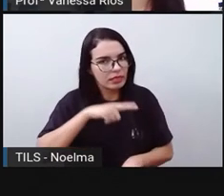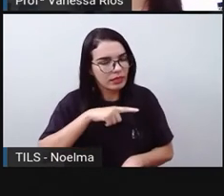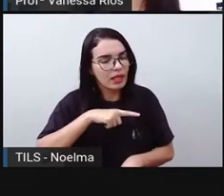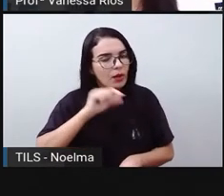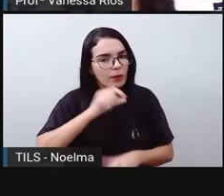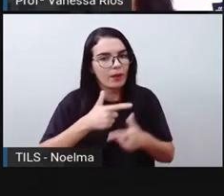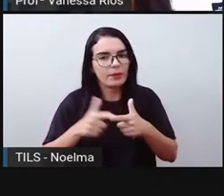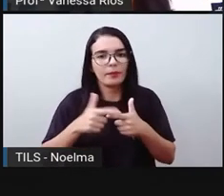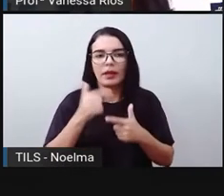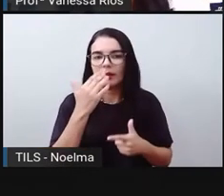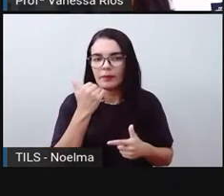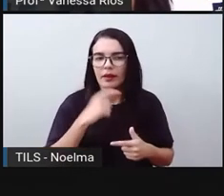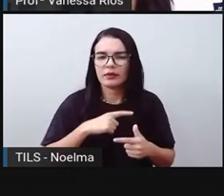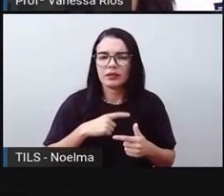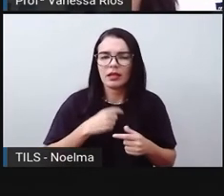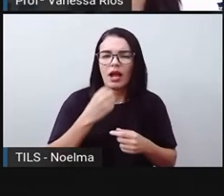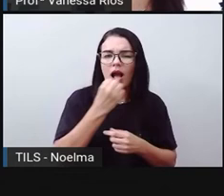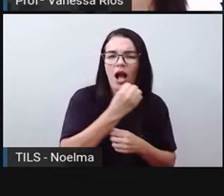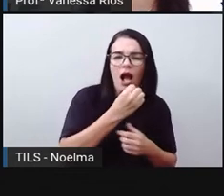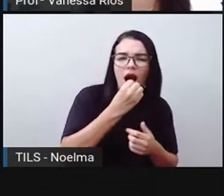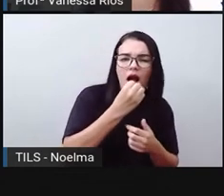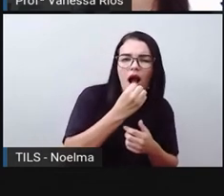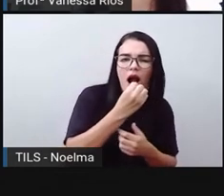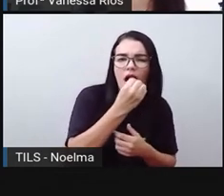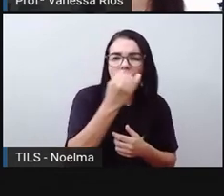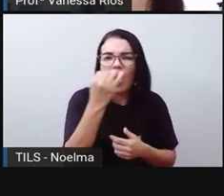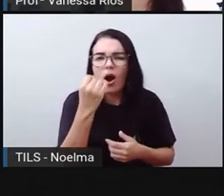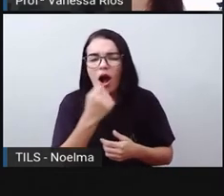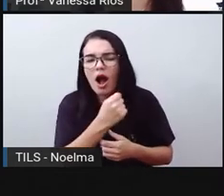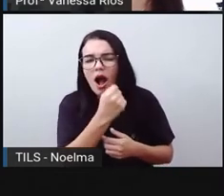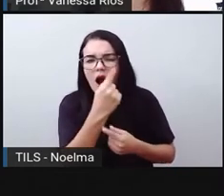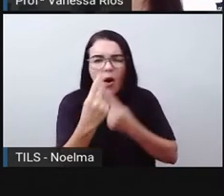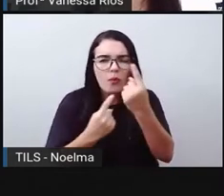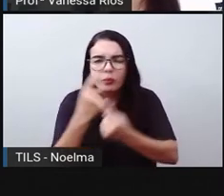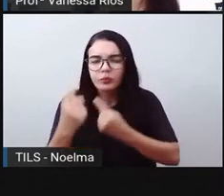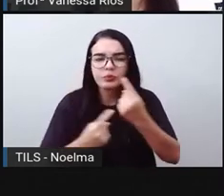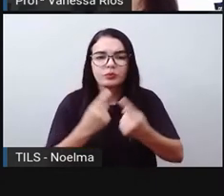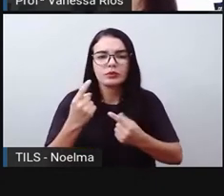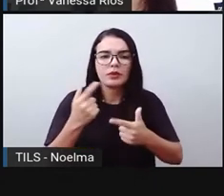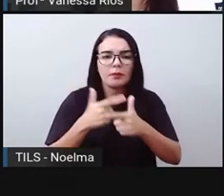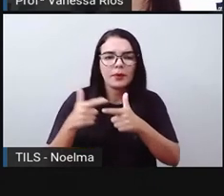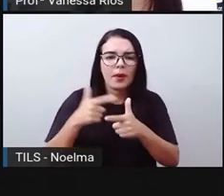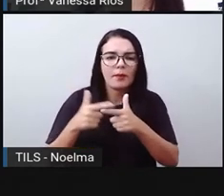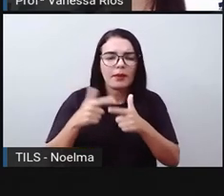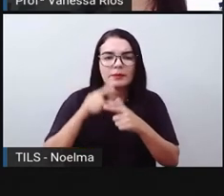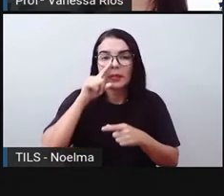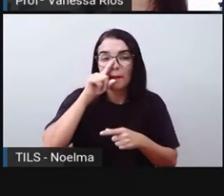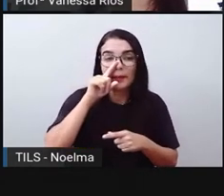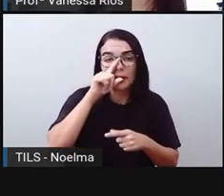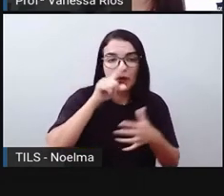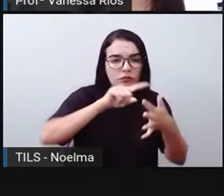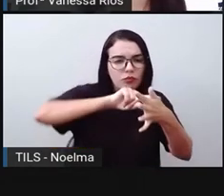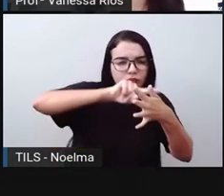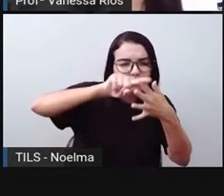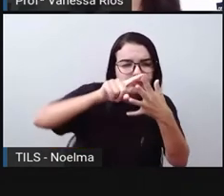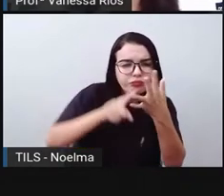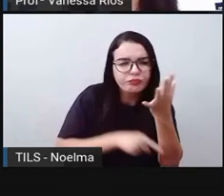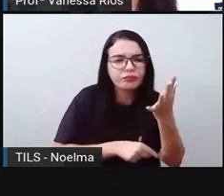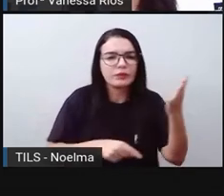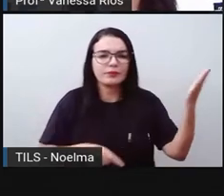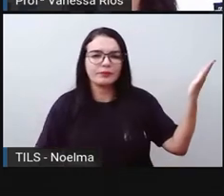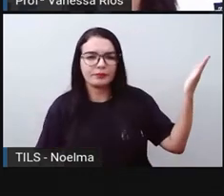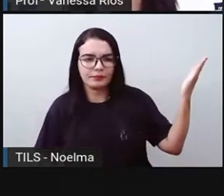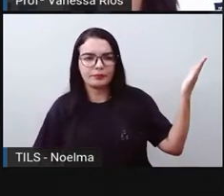existem alguns fatores de risco ou fatores que vão influenciar num poder mais forte de